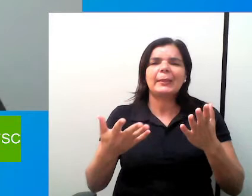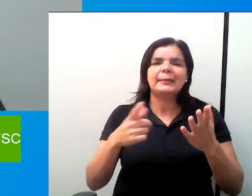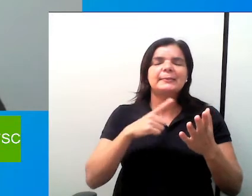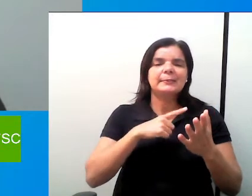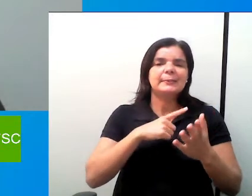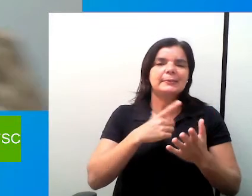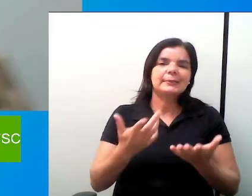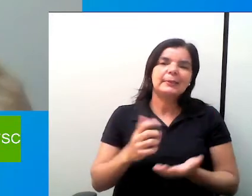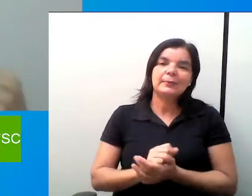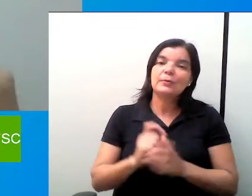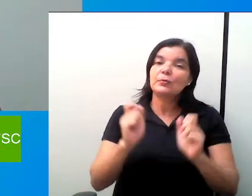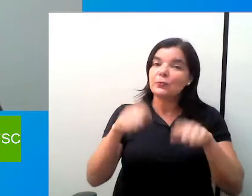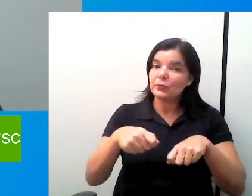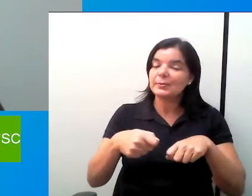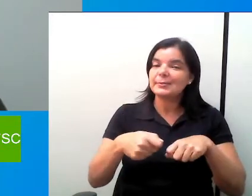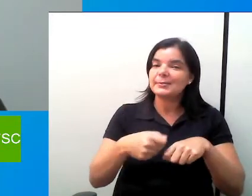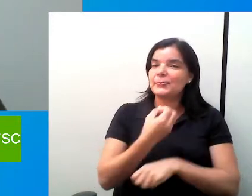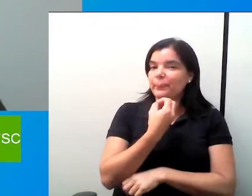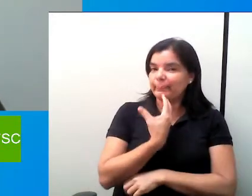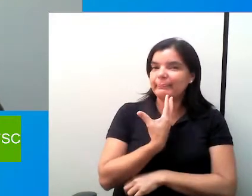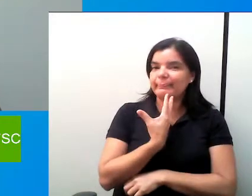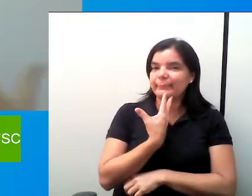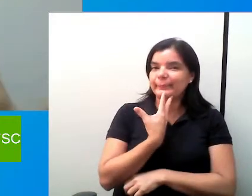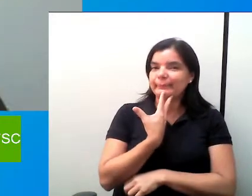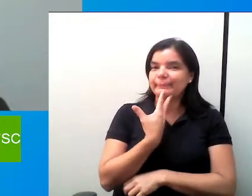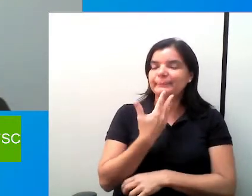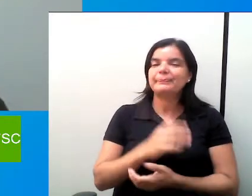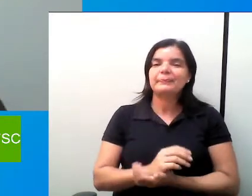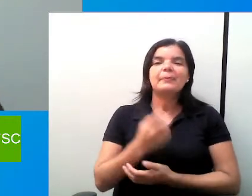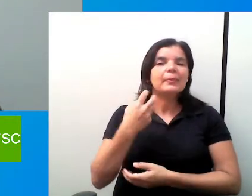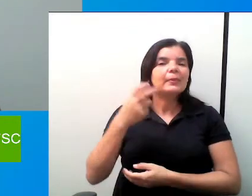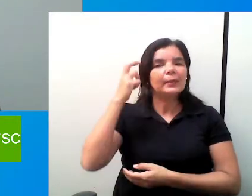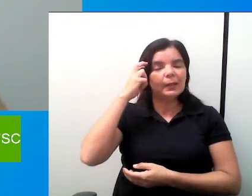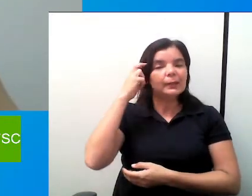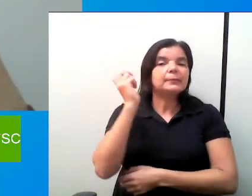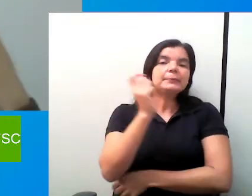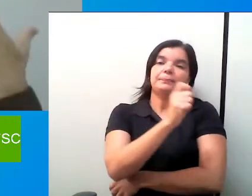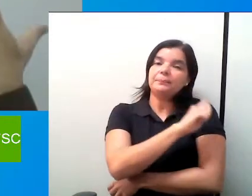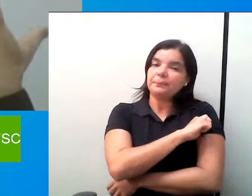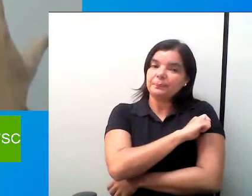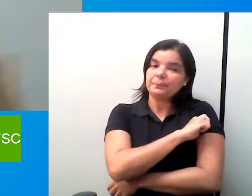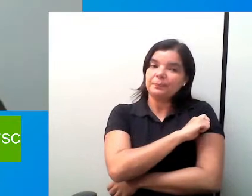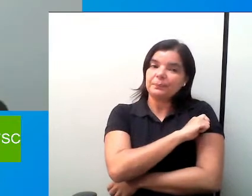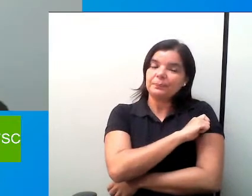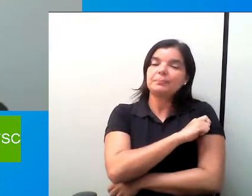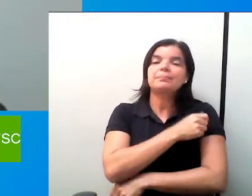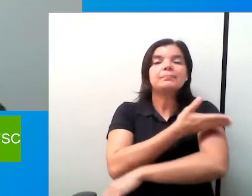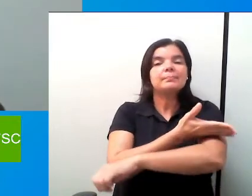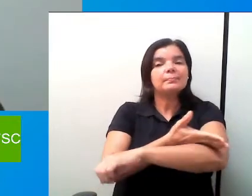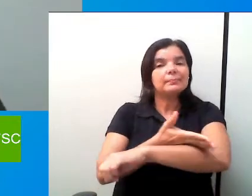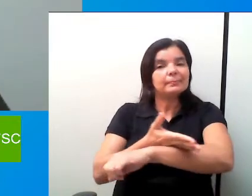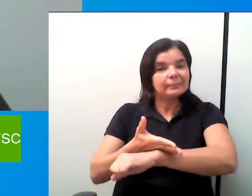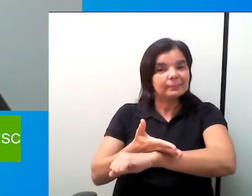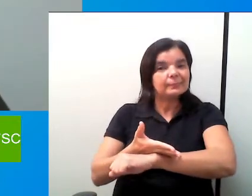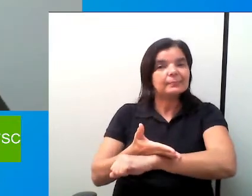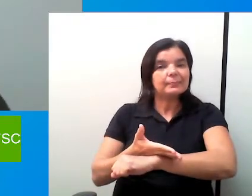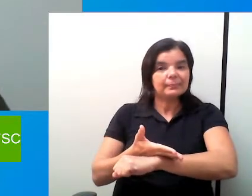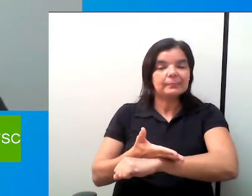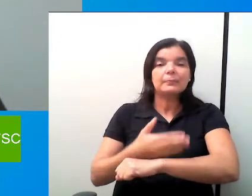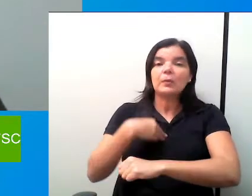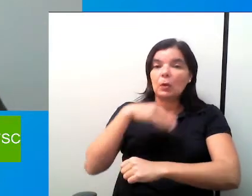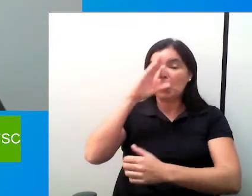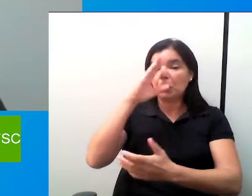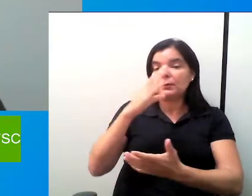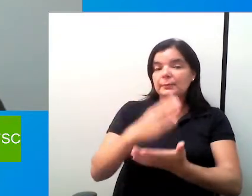também, seja mais frutífero, né, pela maturidade dos alunos, por eles já terem se acostumado aqui. Acredito que eles